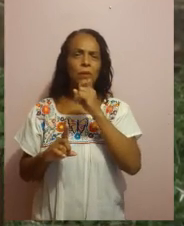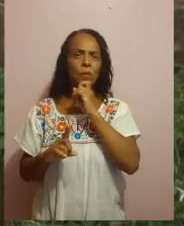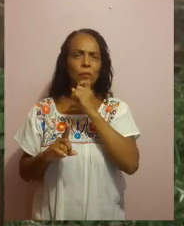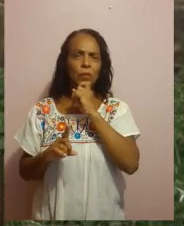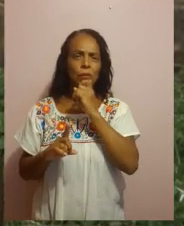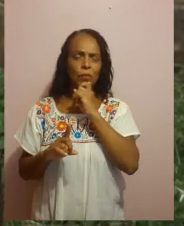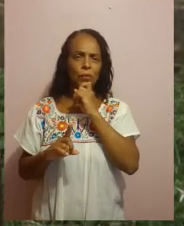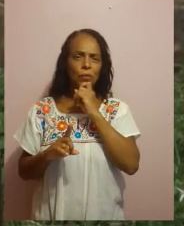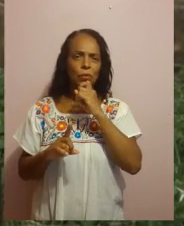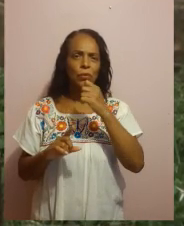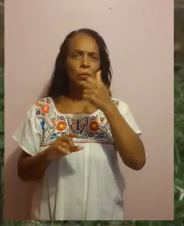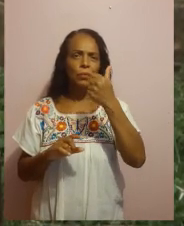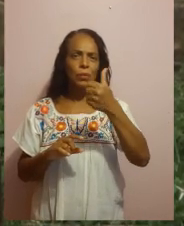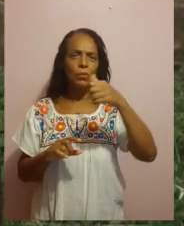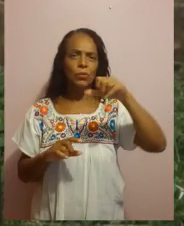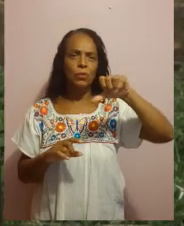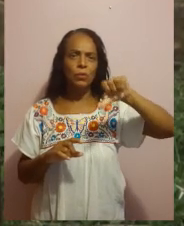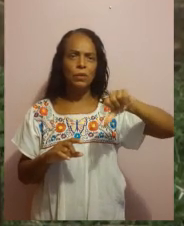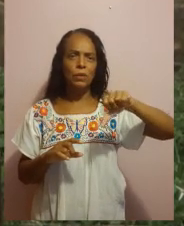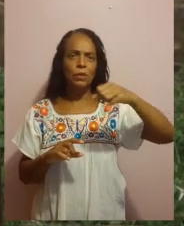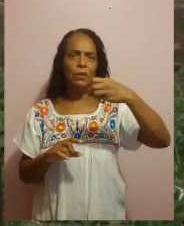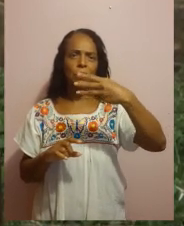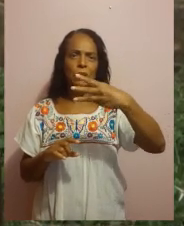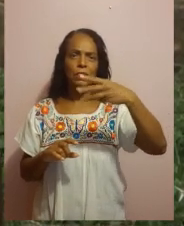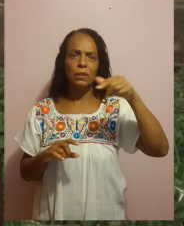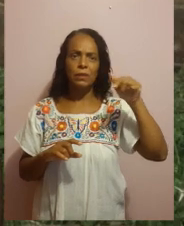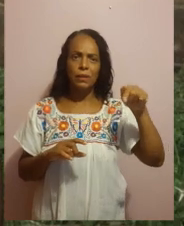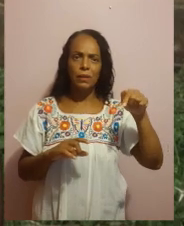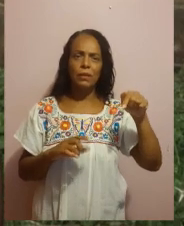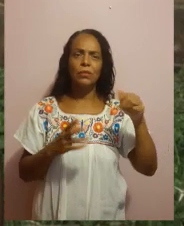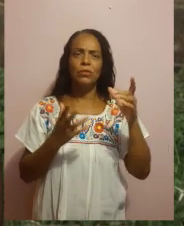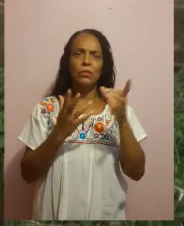1937, casou-se com Dona